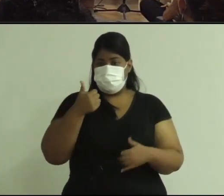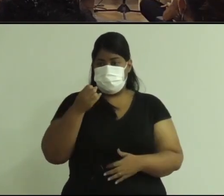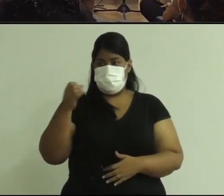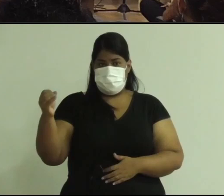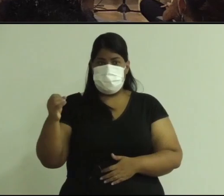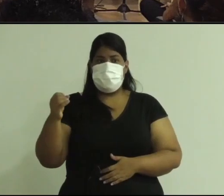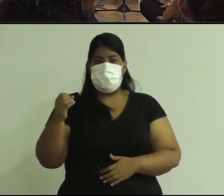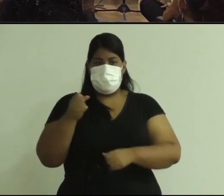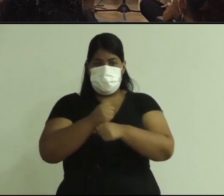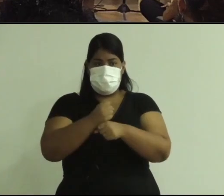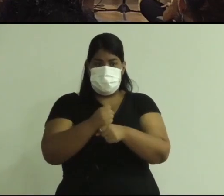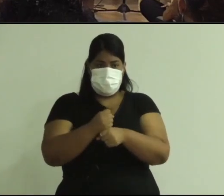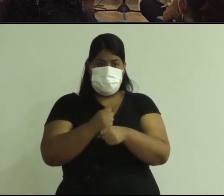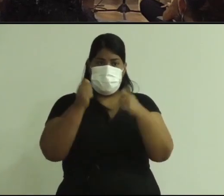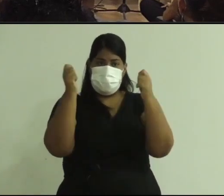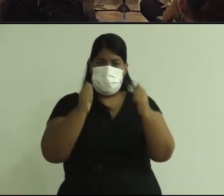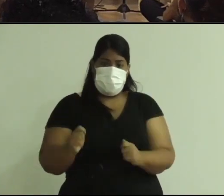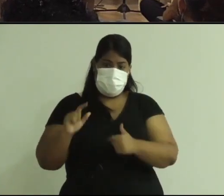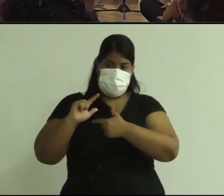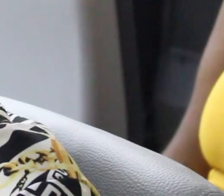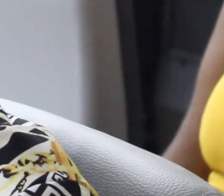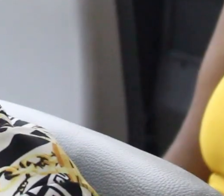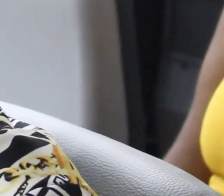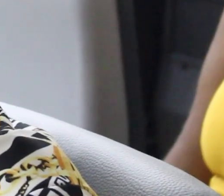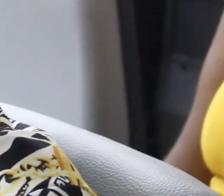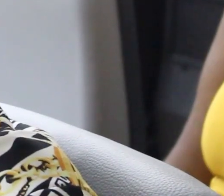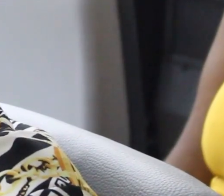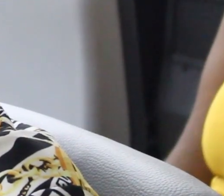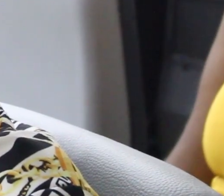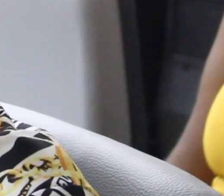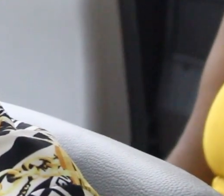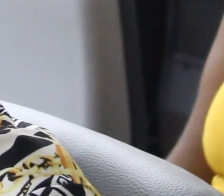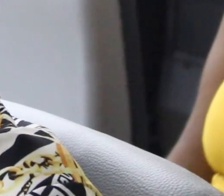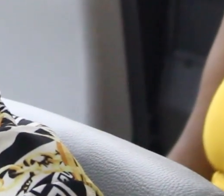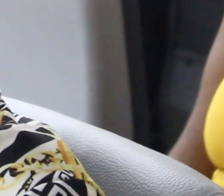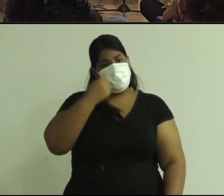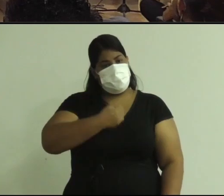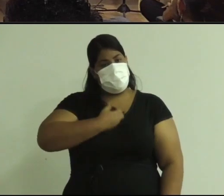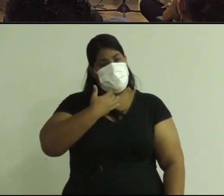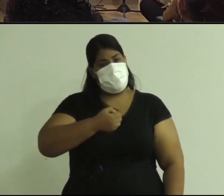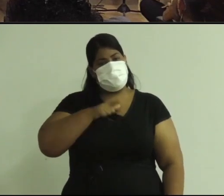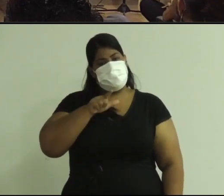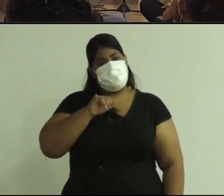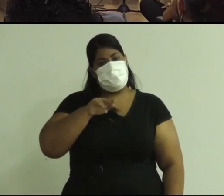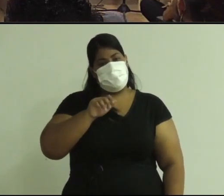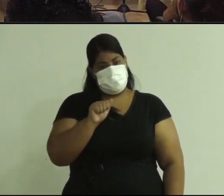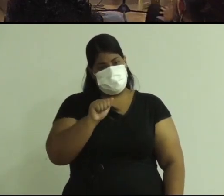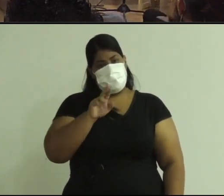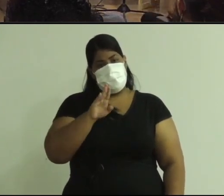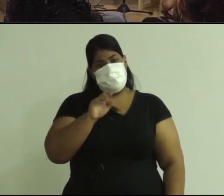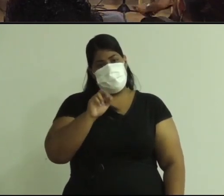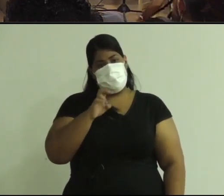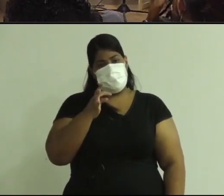de Arte Moderna, 100 anos de morte do poeta negro Lima Barreto, do grande literato Lima